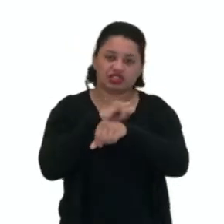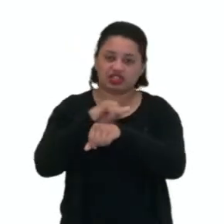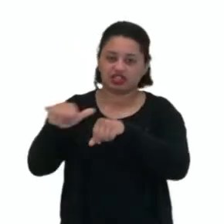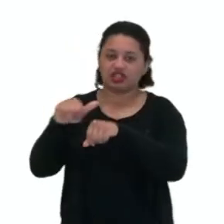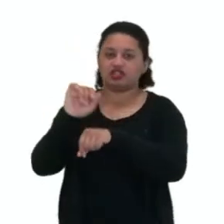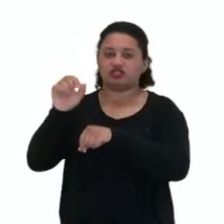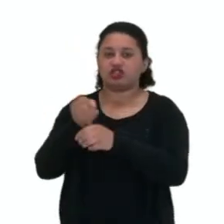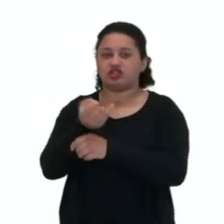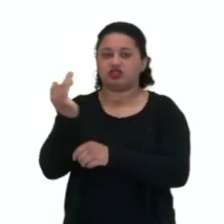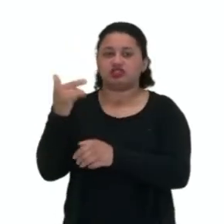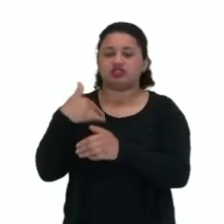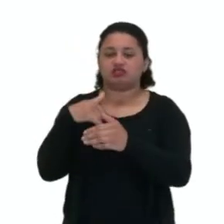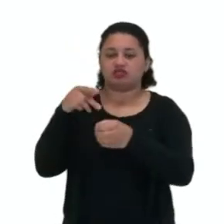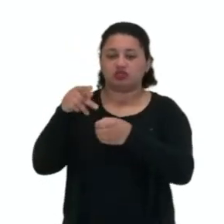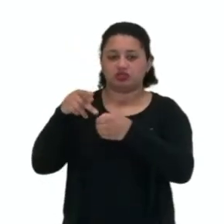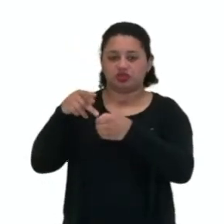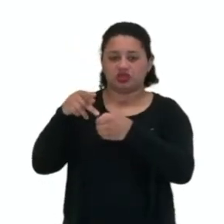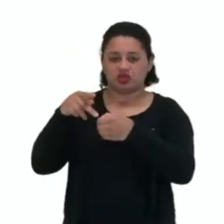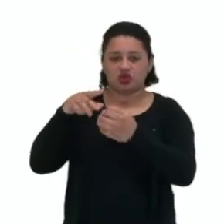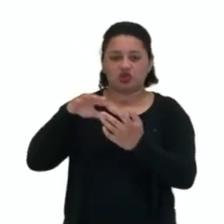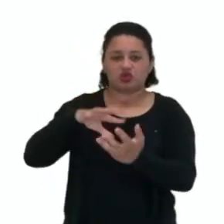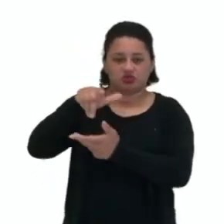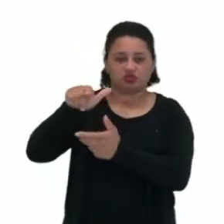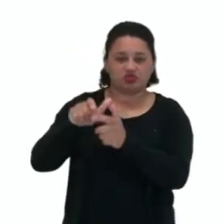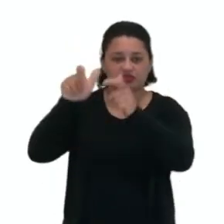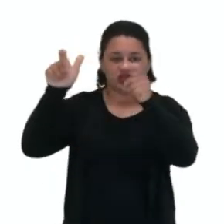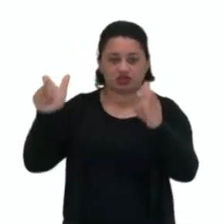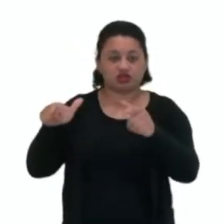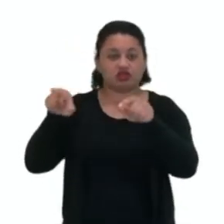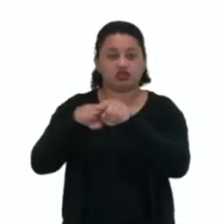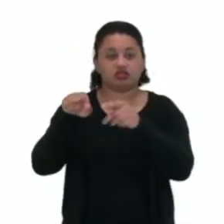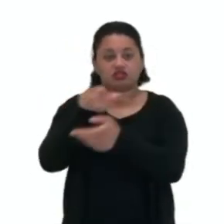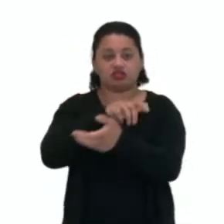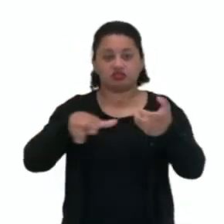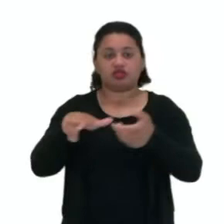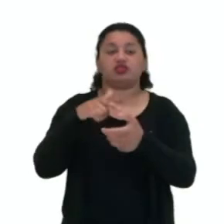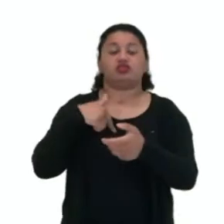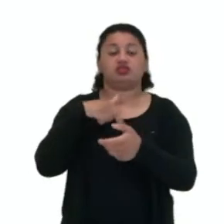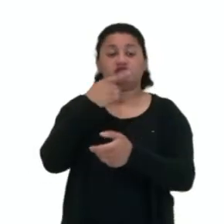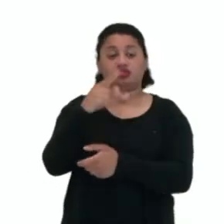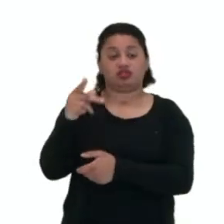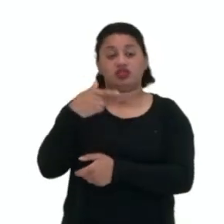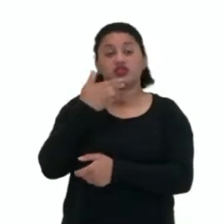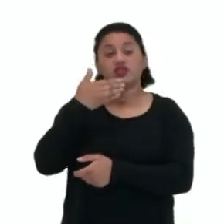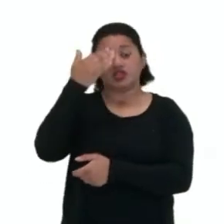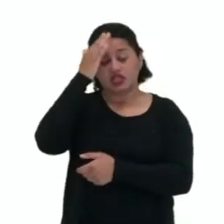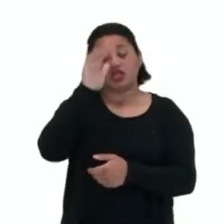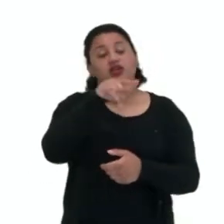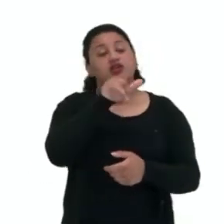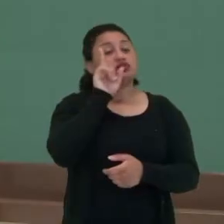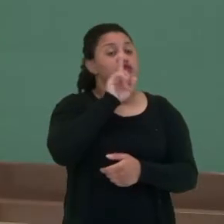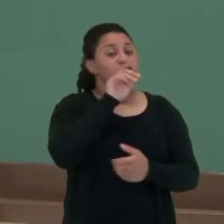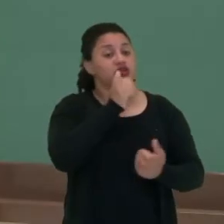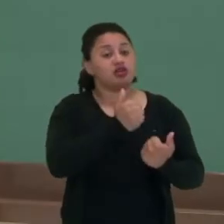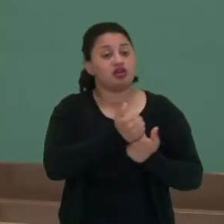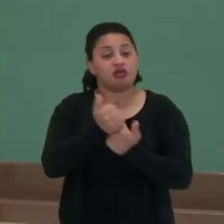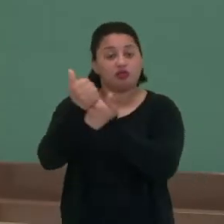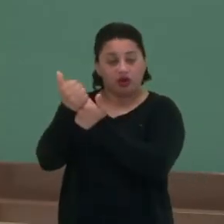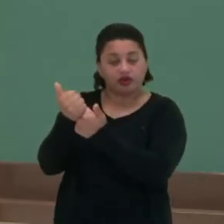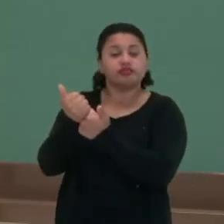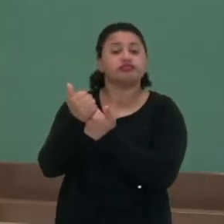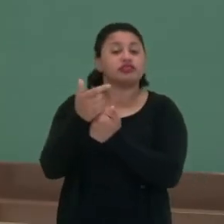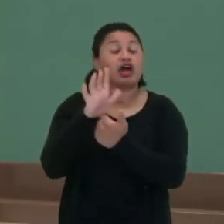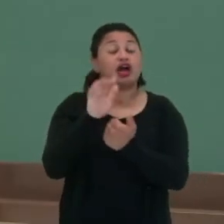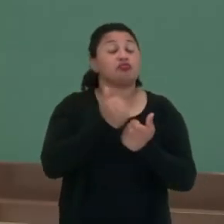das reservas mundiais de petróleo, e a Revolução Islâmica. Estados Unidos se aproximaram e apoiaram o vizinho, Iraque. Então,